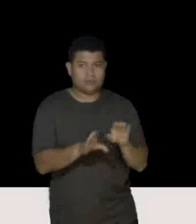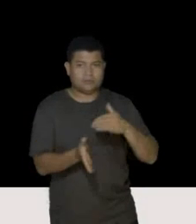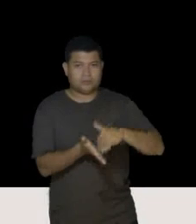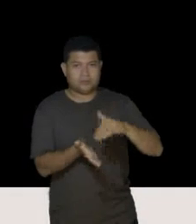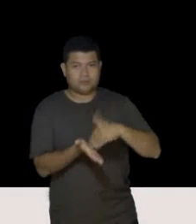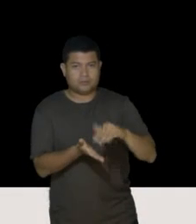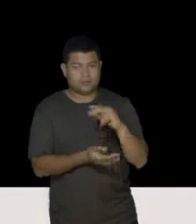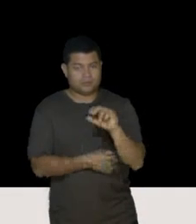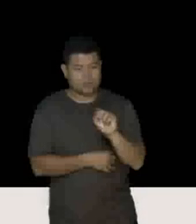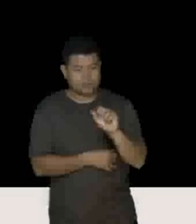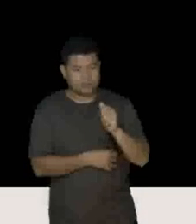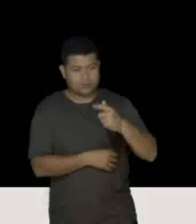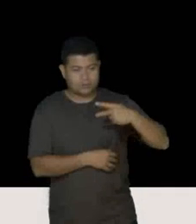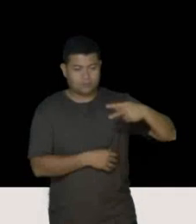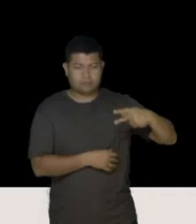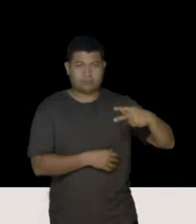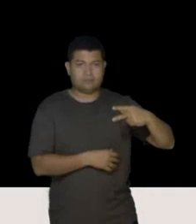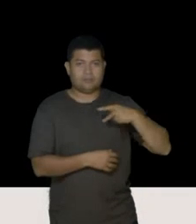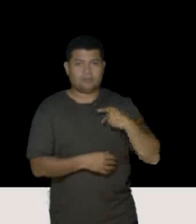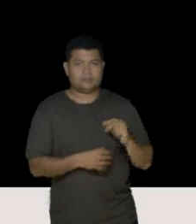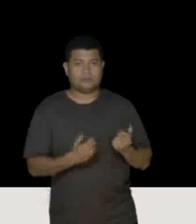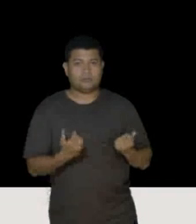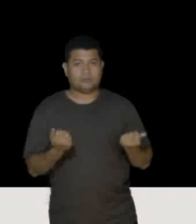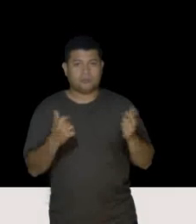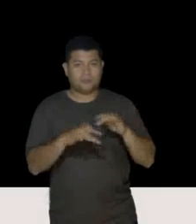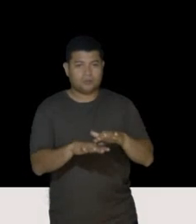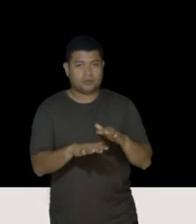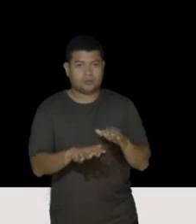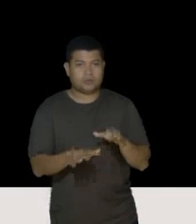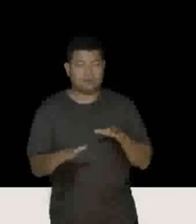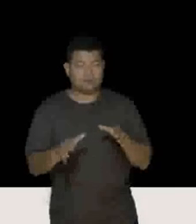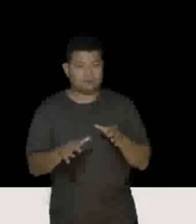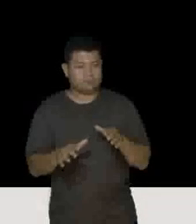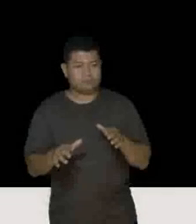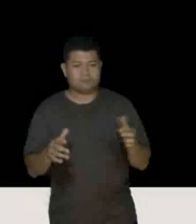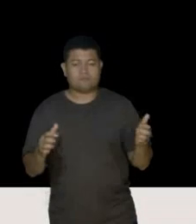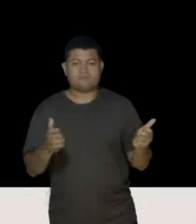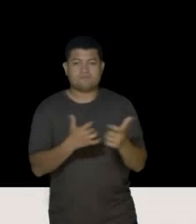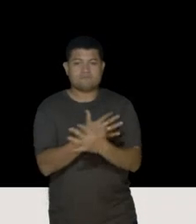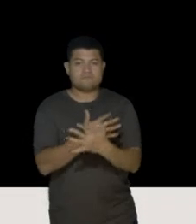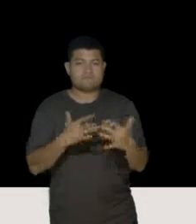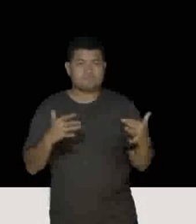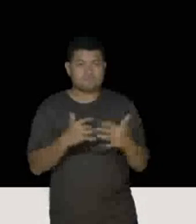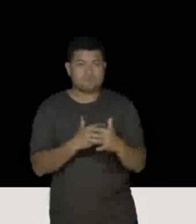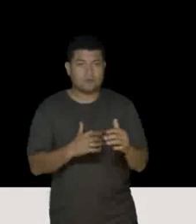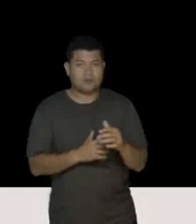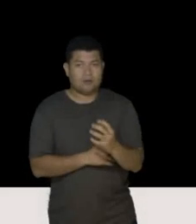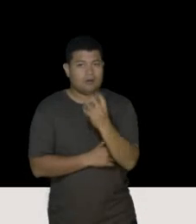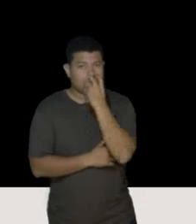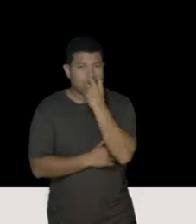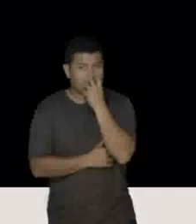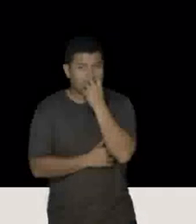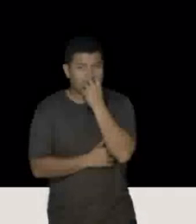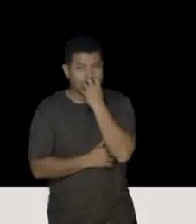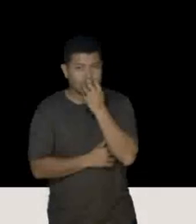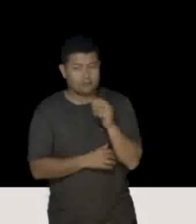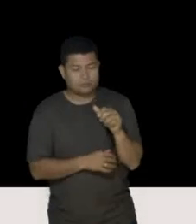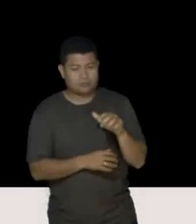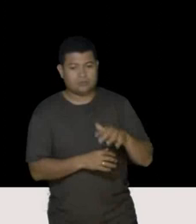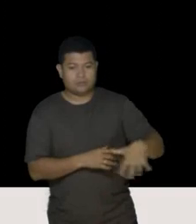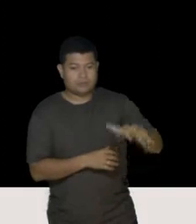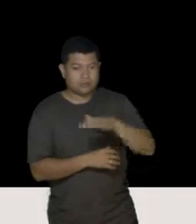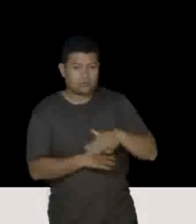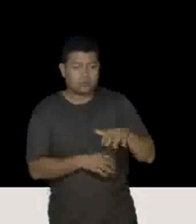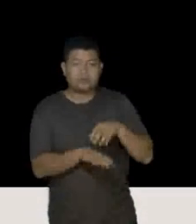e Socioeducativa ingressarem, transitarem e permanecerem com cães de serviço em meios de transporte públicos,